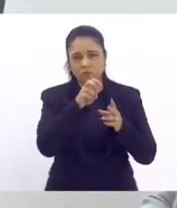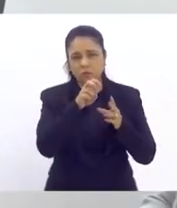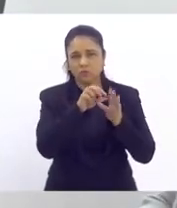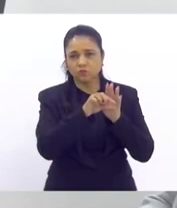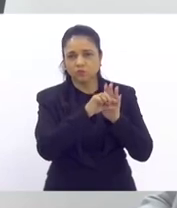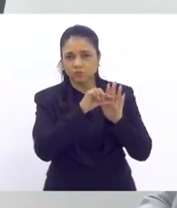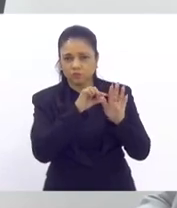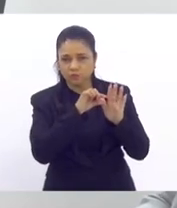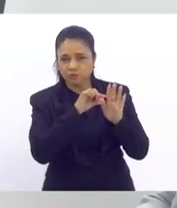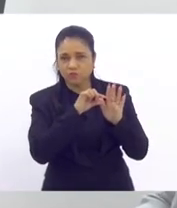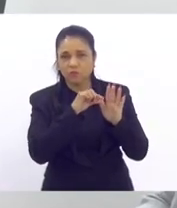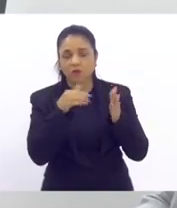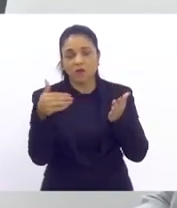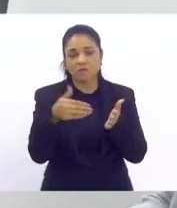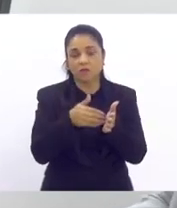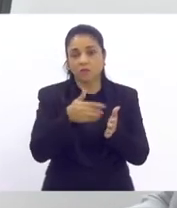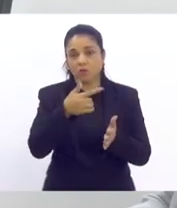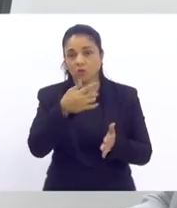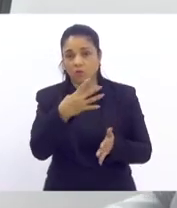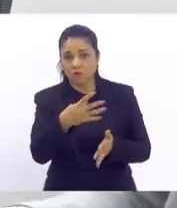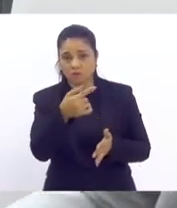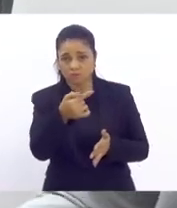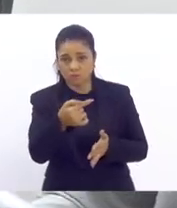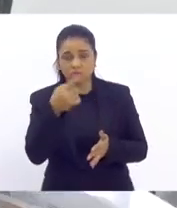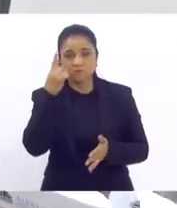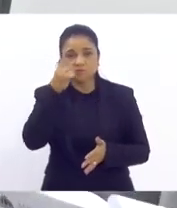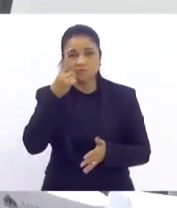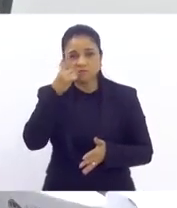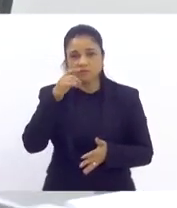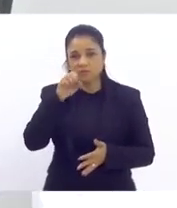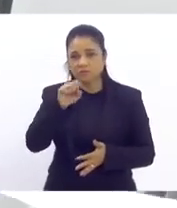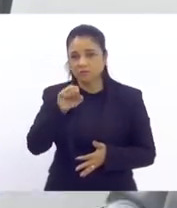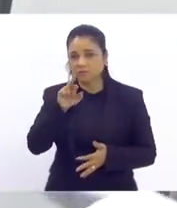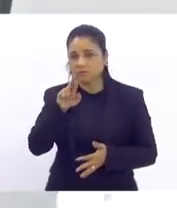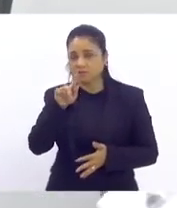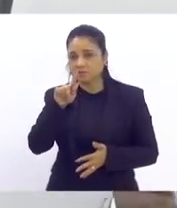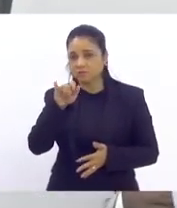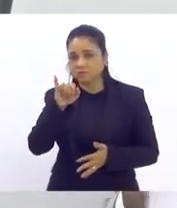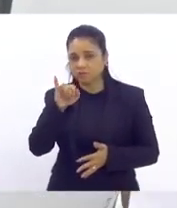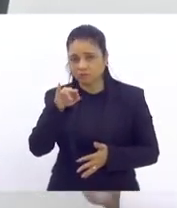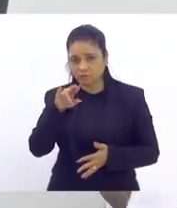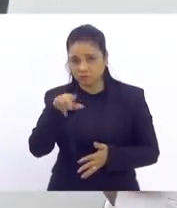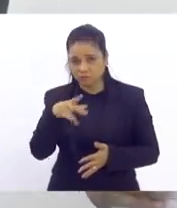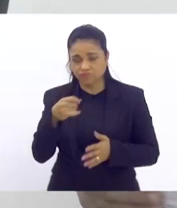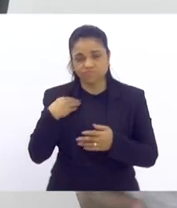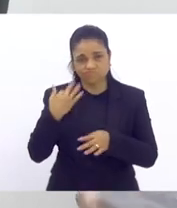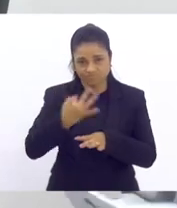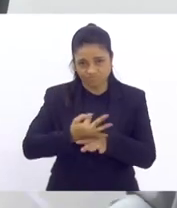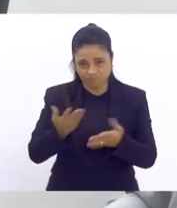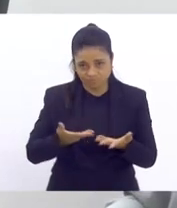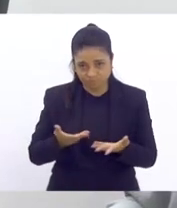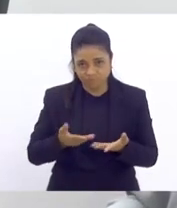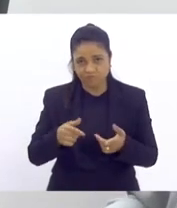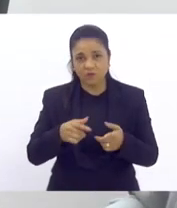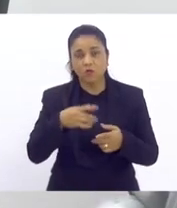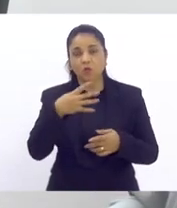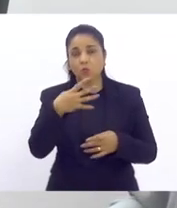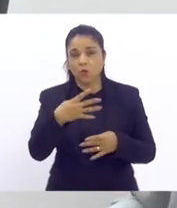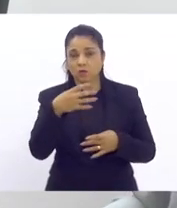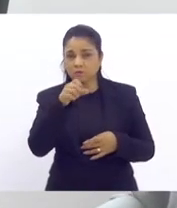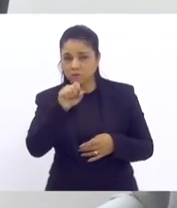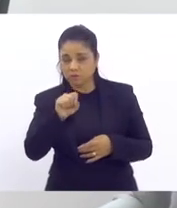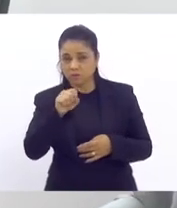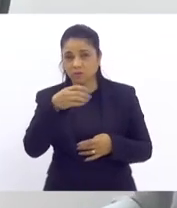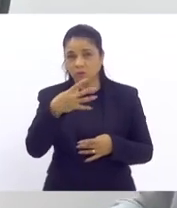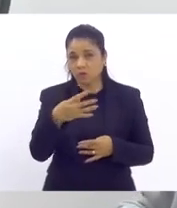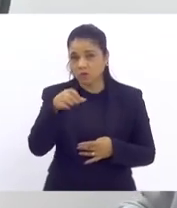407 São de autoria do deputado Dr Serginho que não tá presente assim como 48 e o 49 e